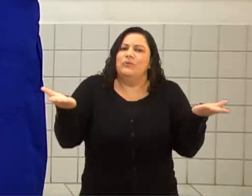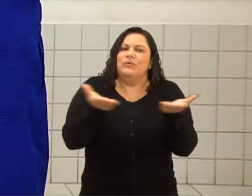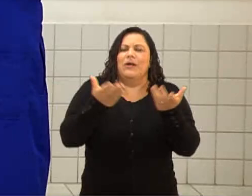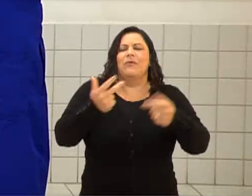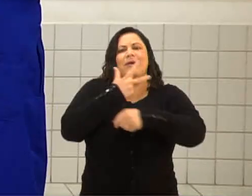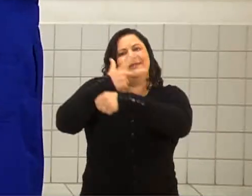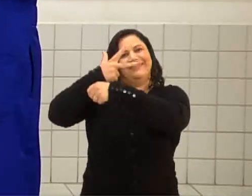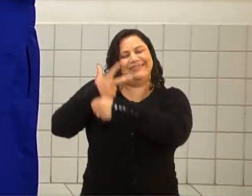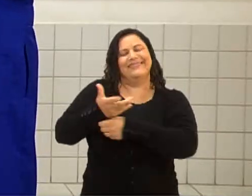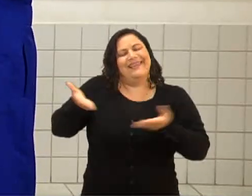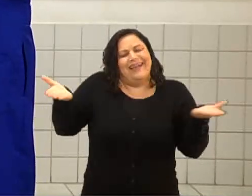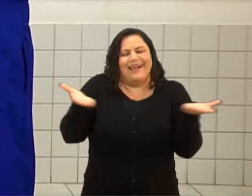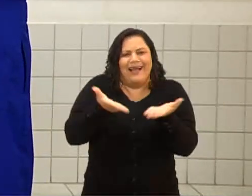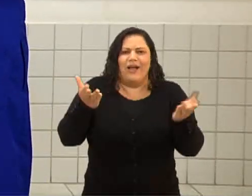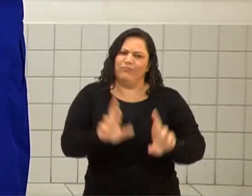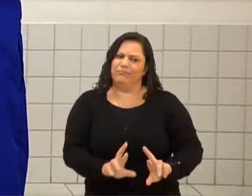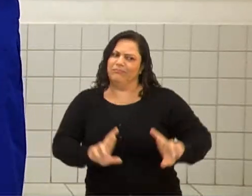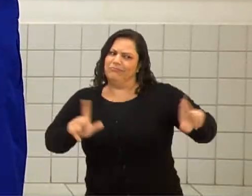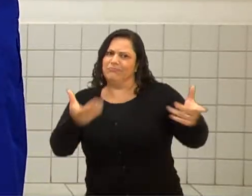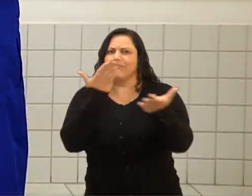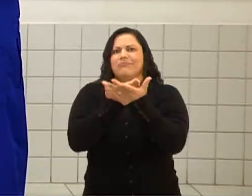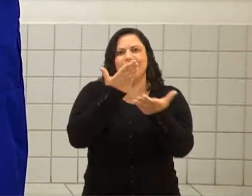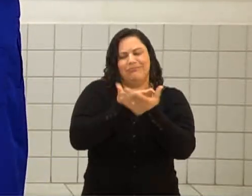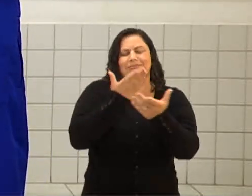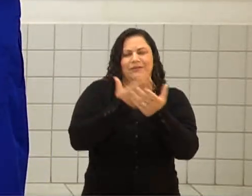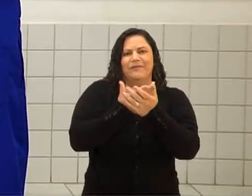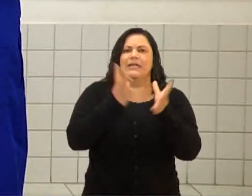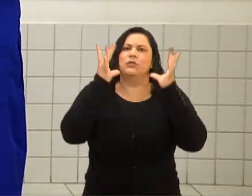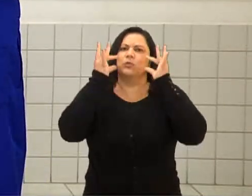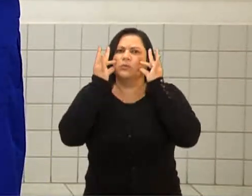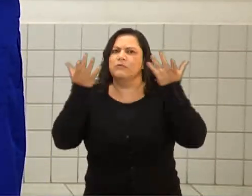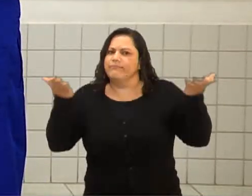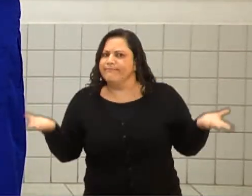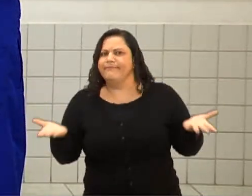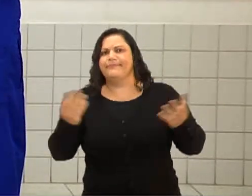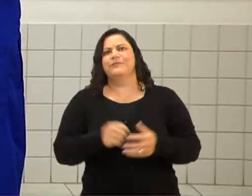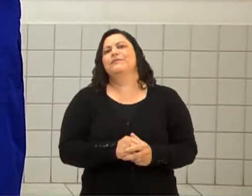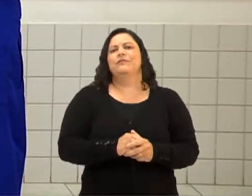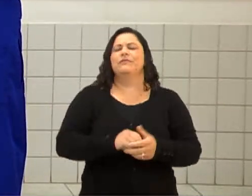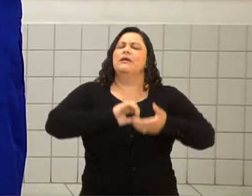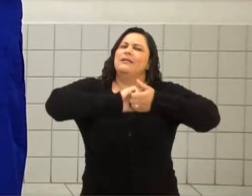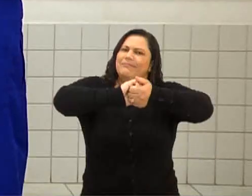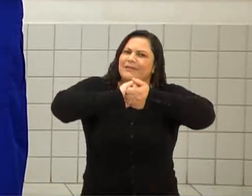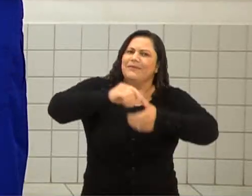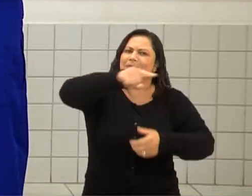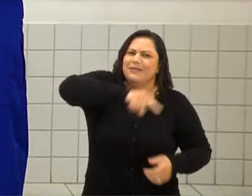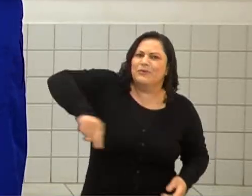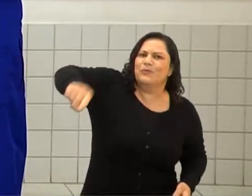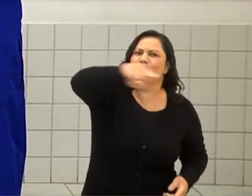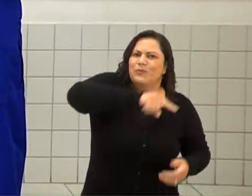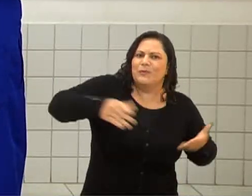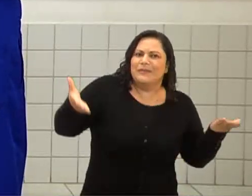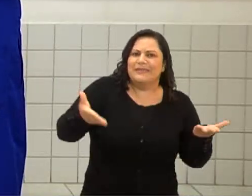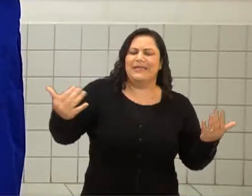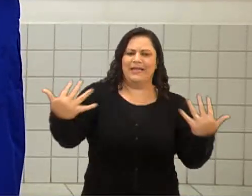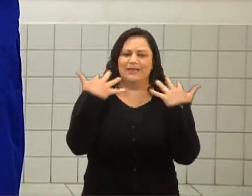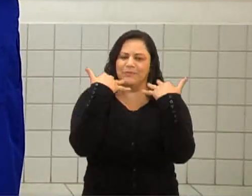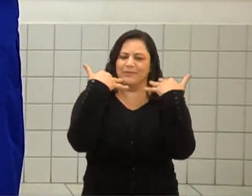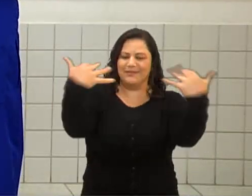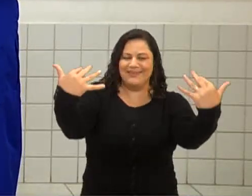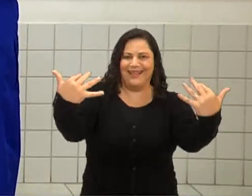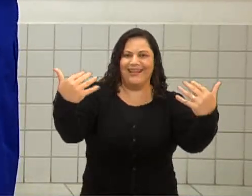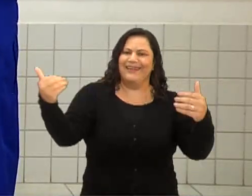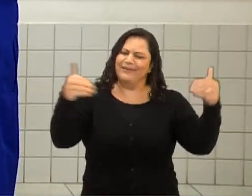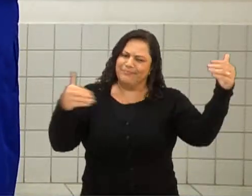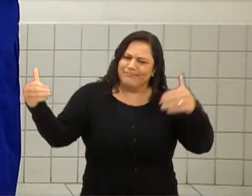para vocês. Agora é uma aula diferente, uma aula ao vivo, né? Então, parabenizo mesmo a todos por estarem aí participando,